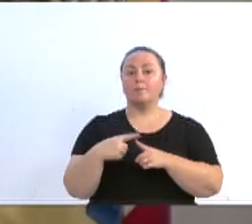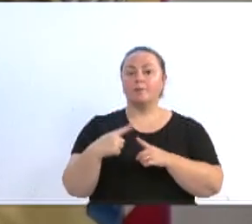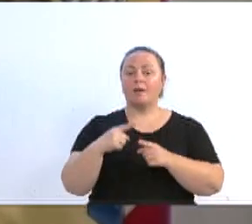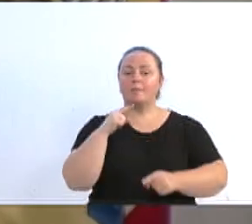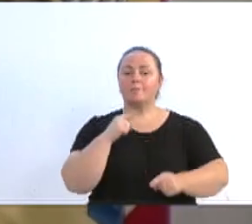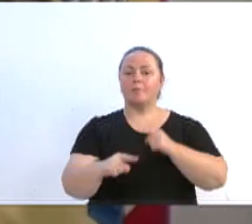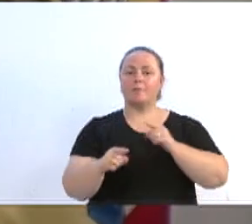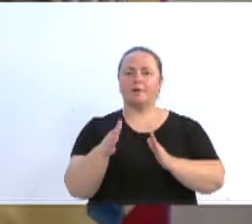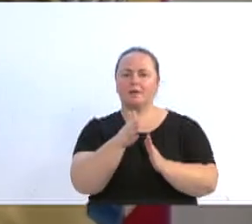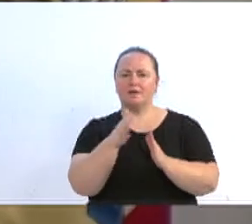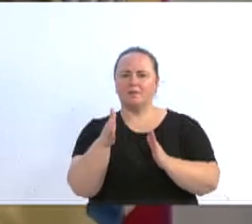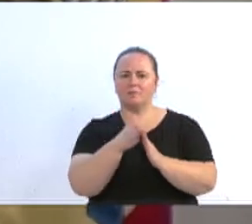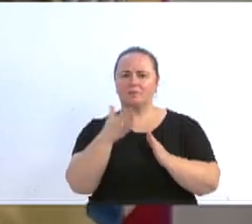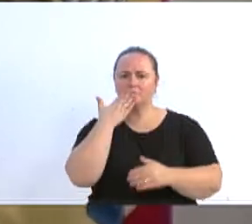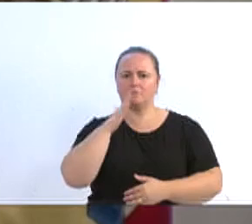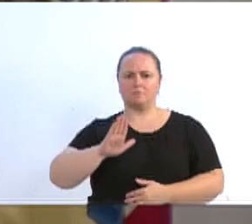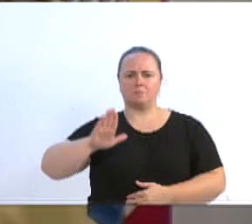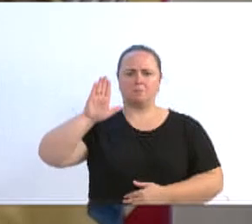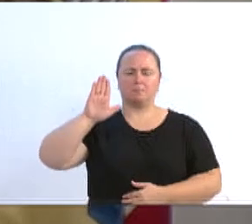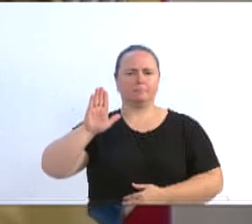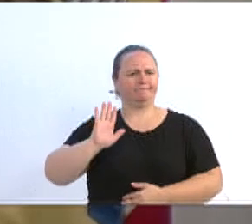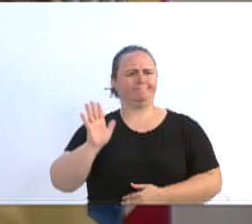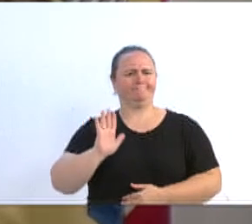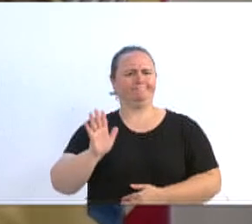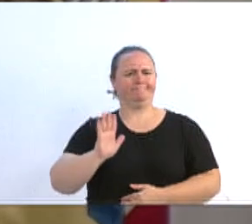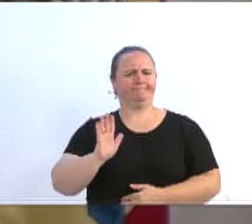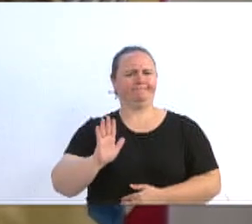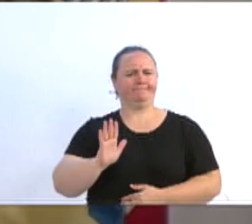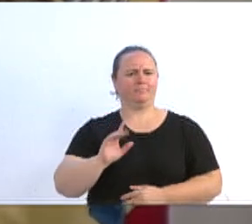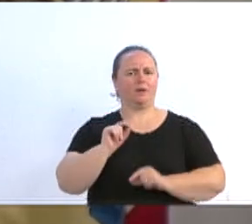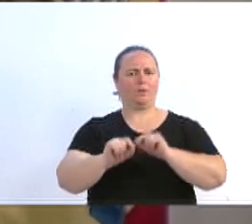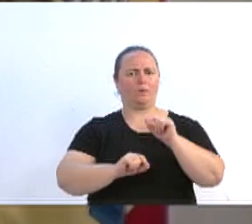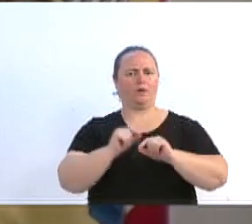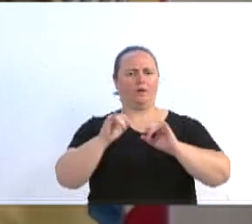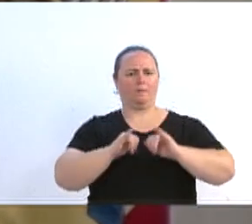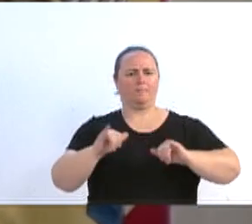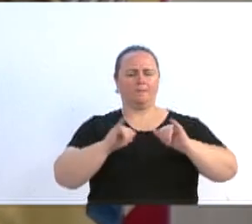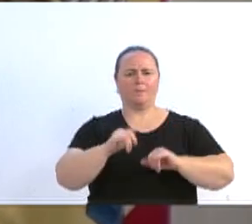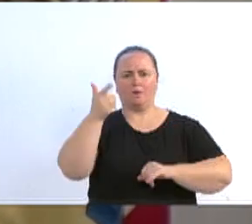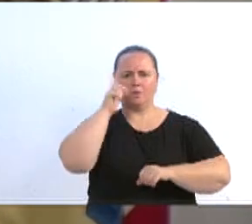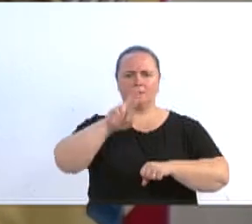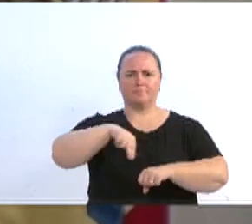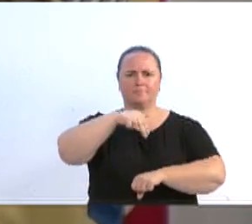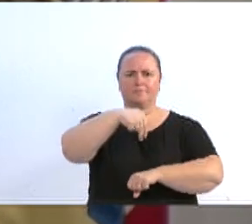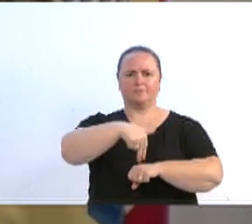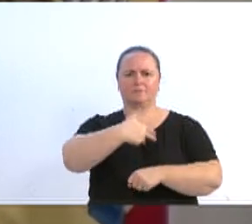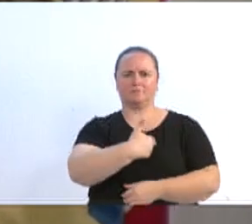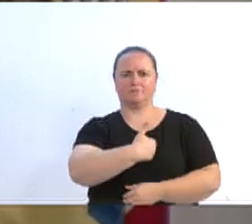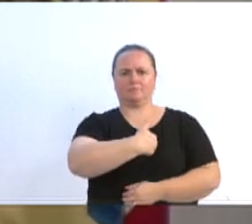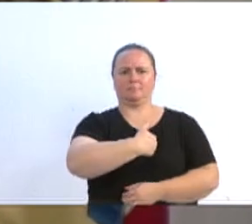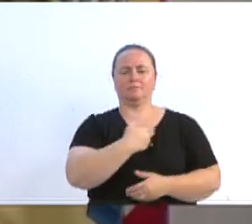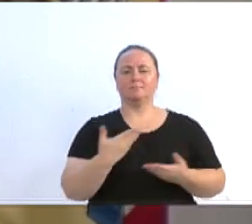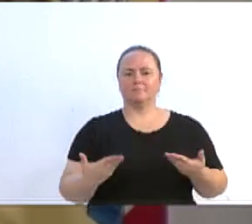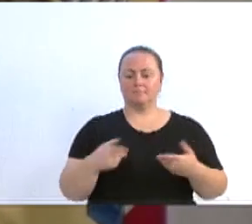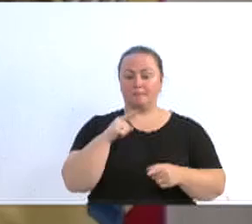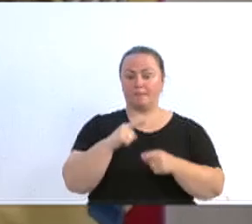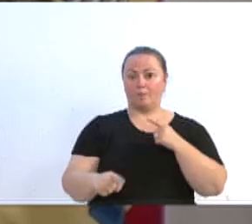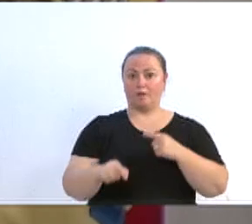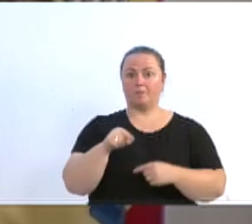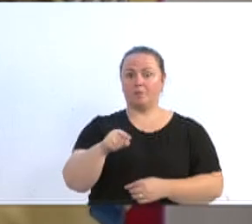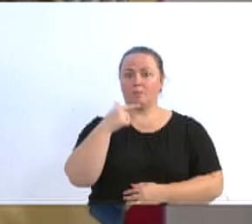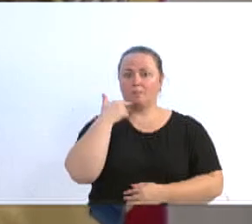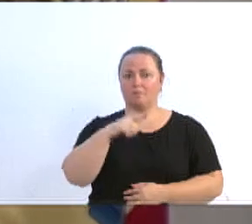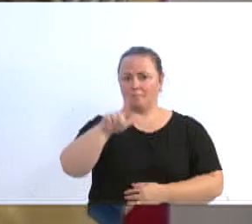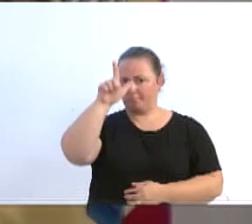ditadura militar, não foi? Foi, na verdade, a campanha de nacionalização do Getúlio Vargas que proibiu o idioma